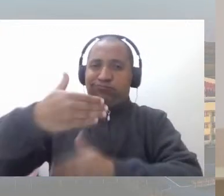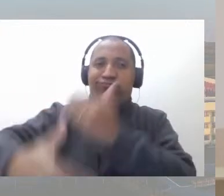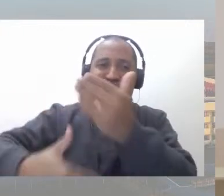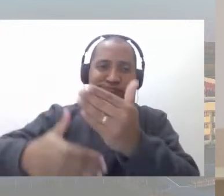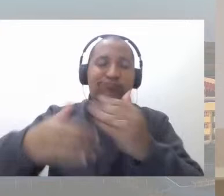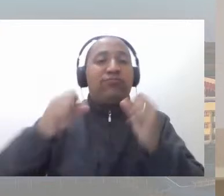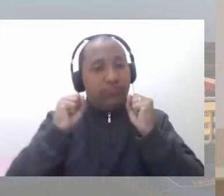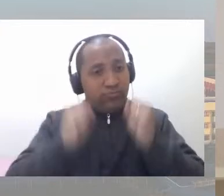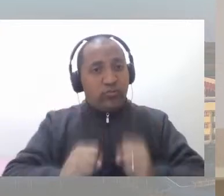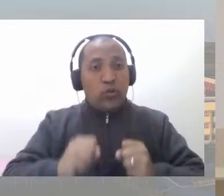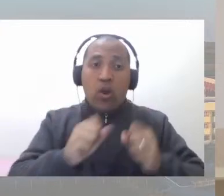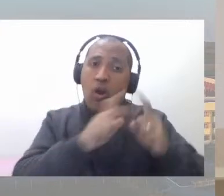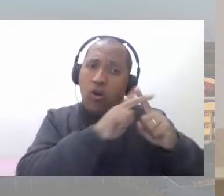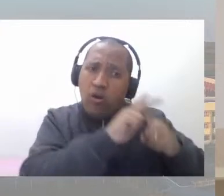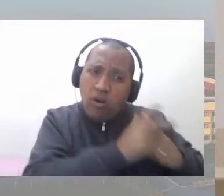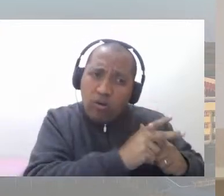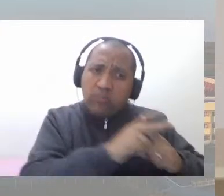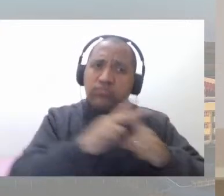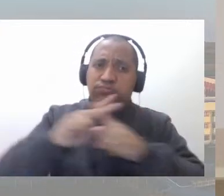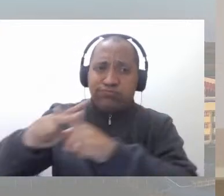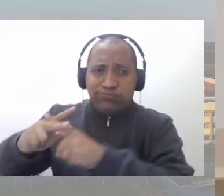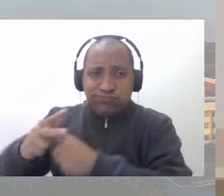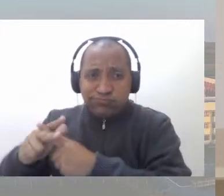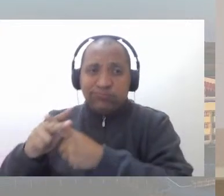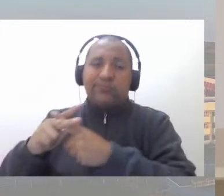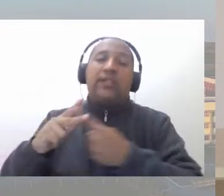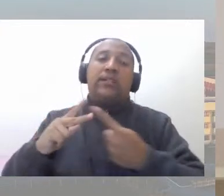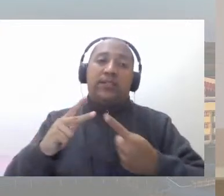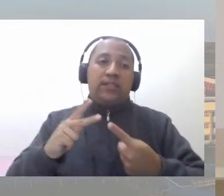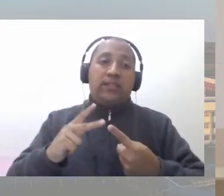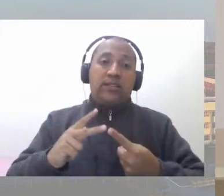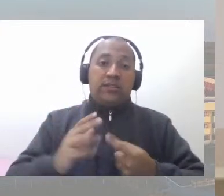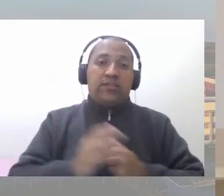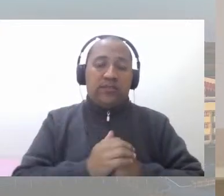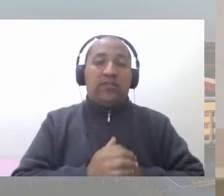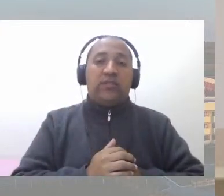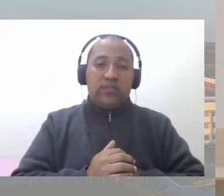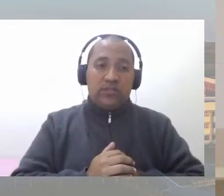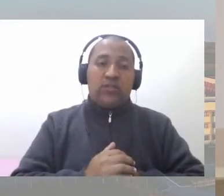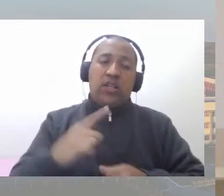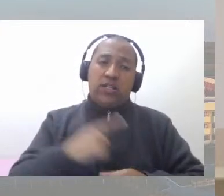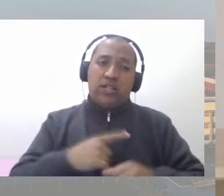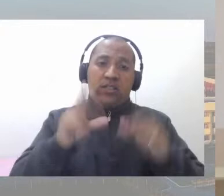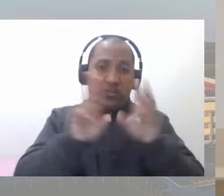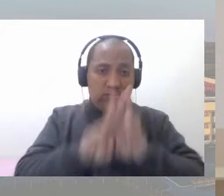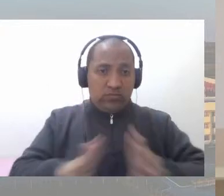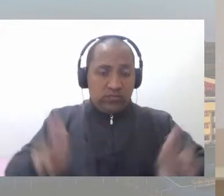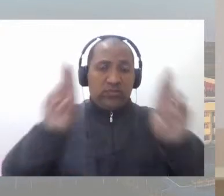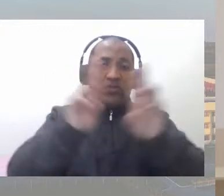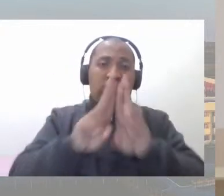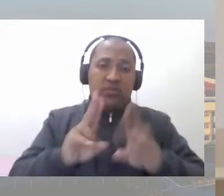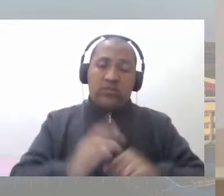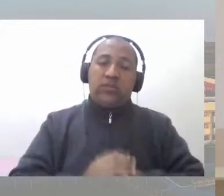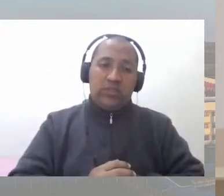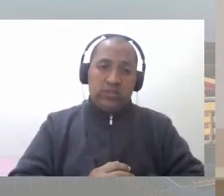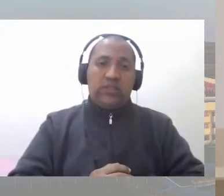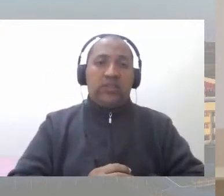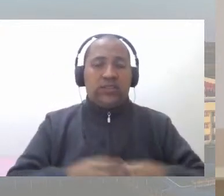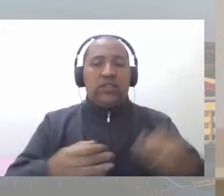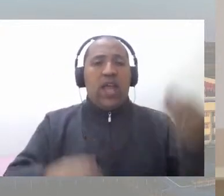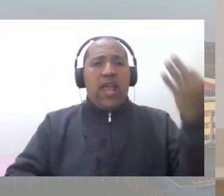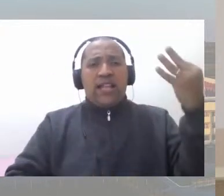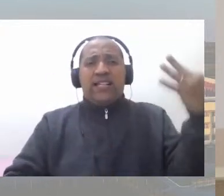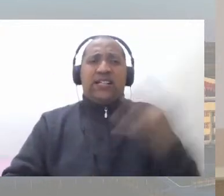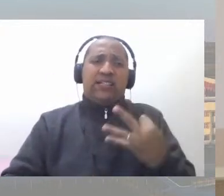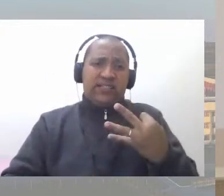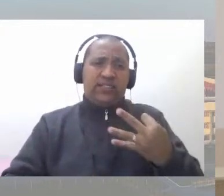possa fazer alguns ajustes aí nesse caminho para tentar manter a universidade, né, na sua excelência, vamos dizer